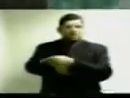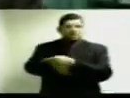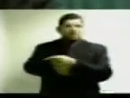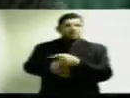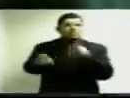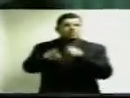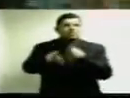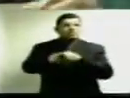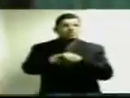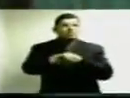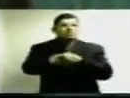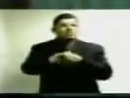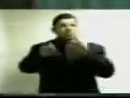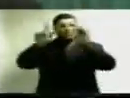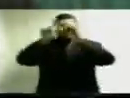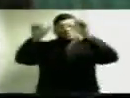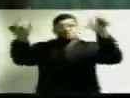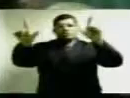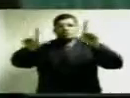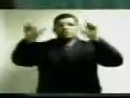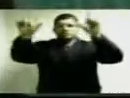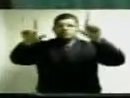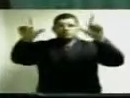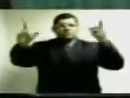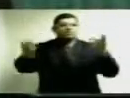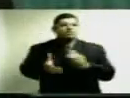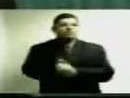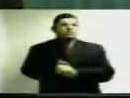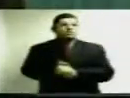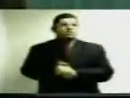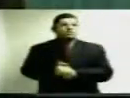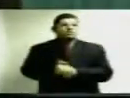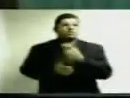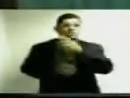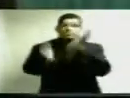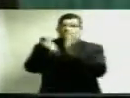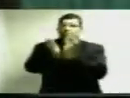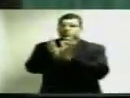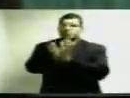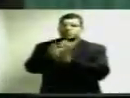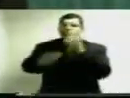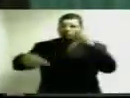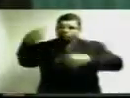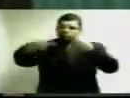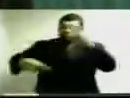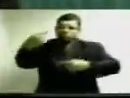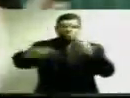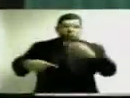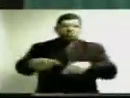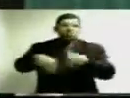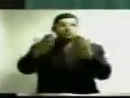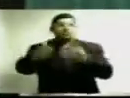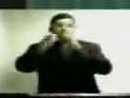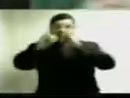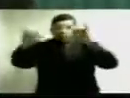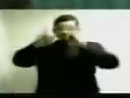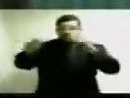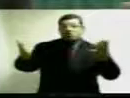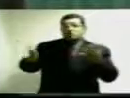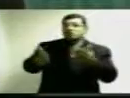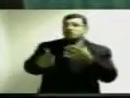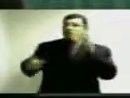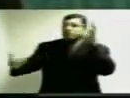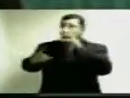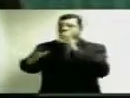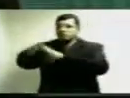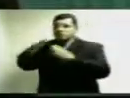aí, também colocou faixa, acusando. Esse grupo aí foi disputado. Nós temos que elucidar,